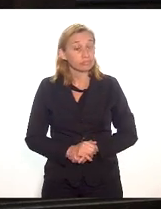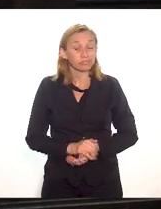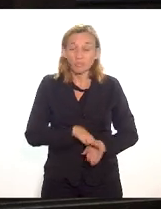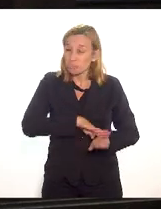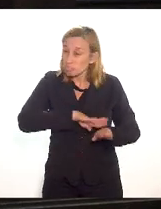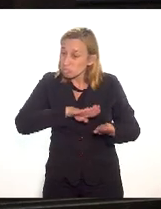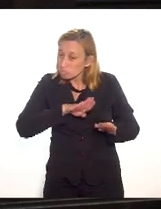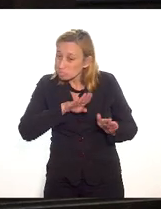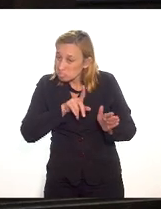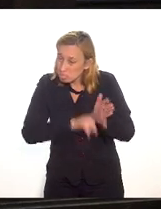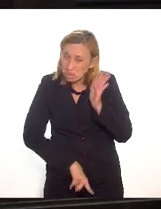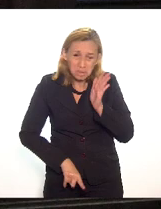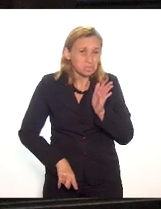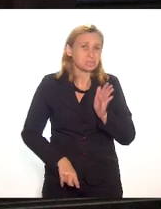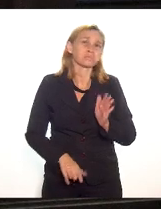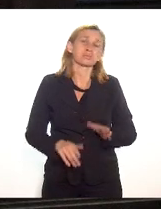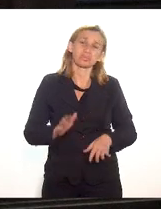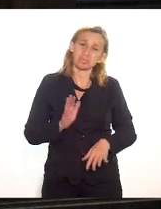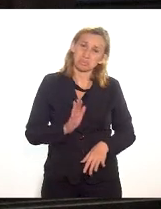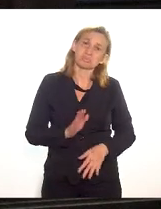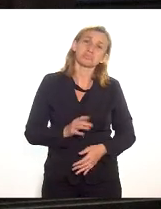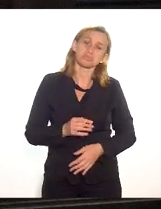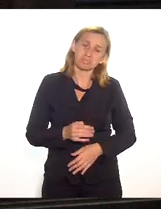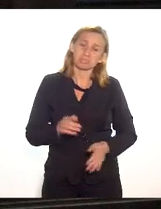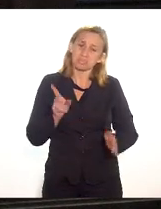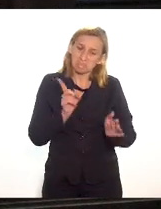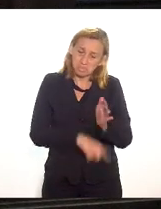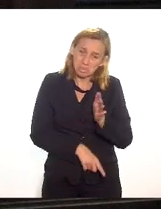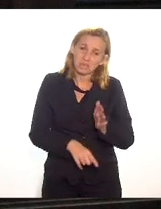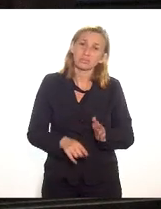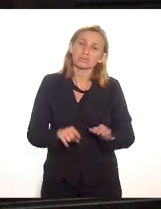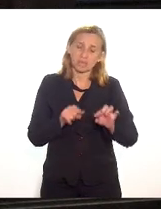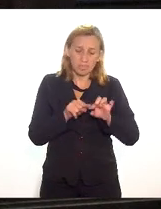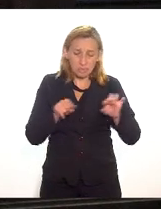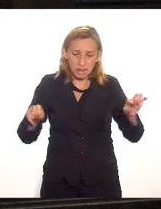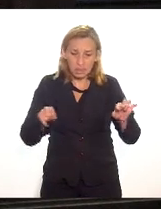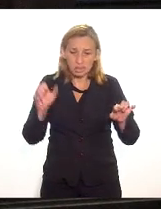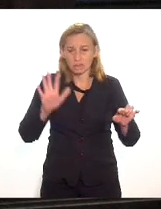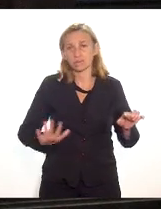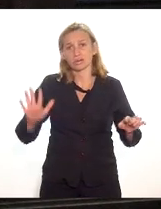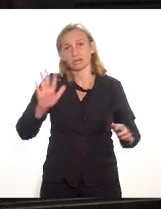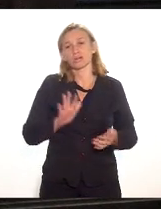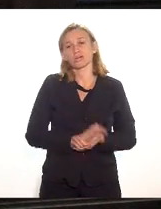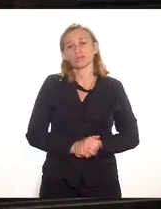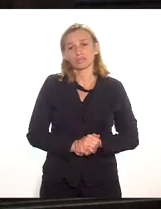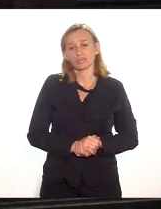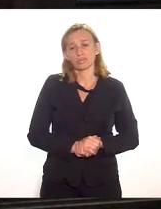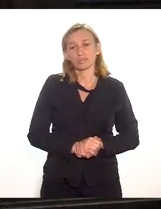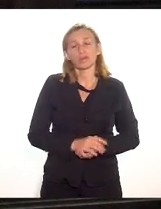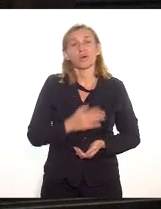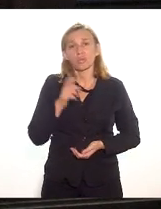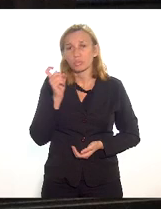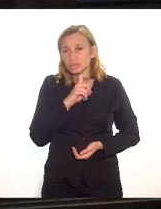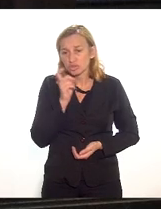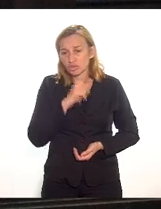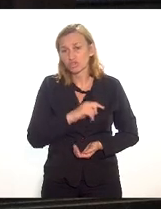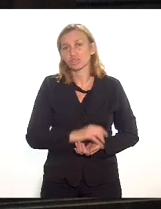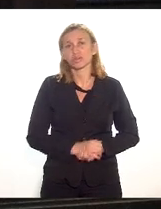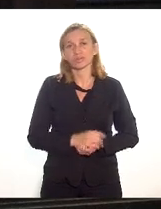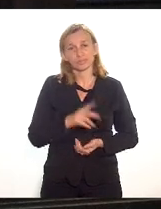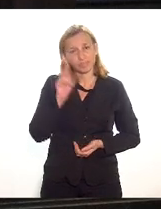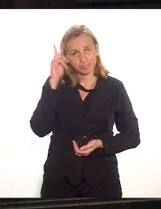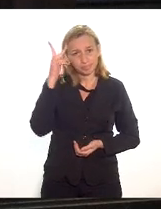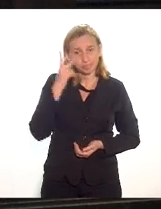abaixo de vários outros estados, abaixo da média nacional. Então, é um mito, é um tabu, é uma história